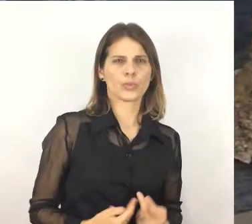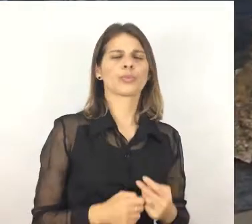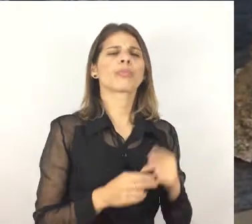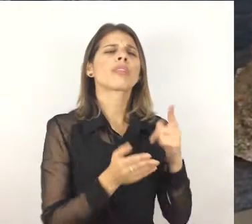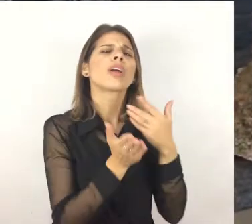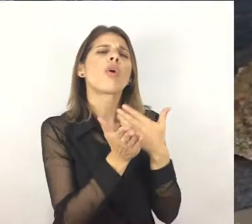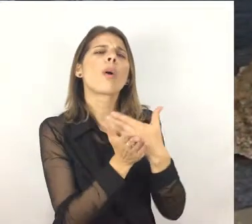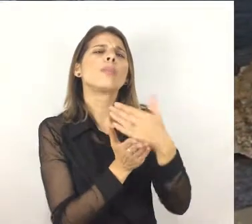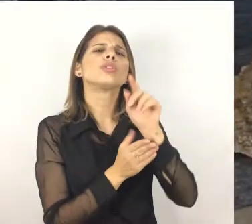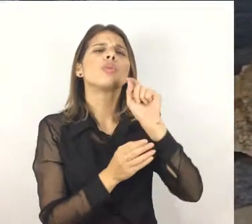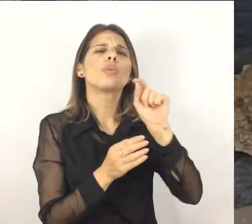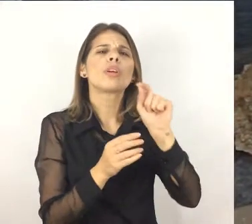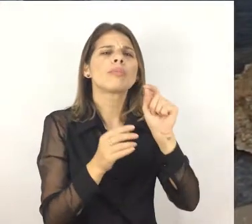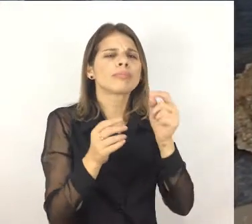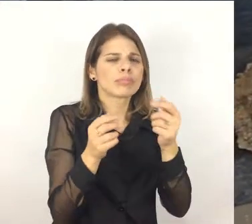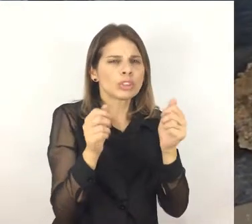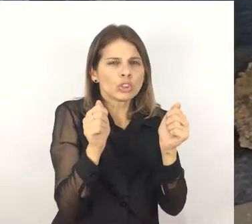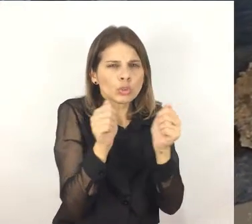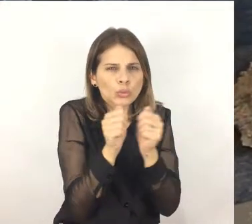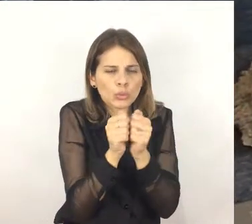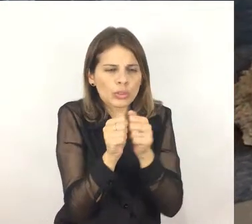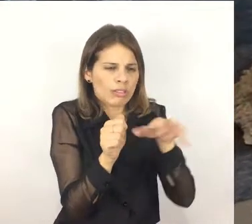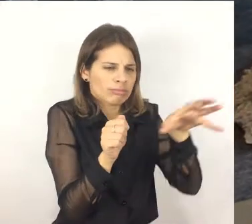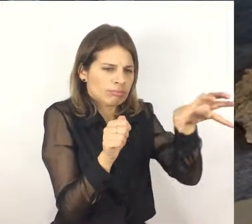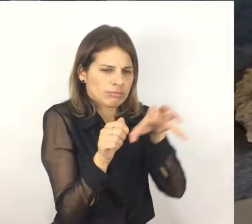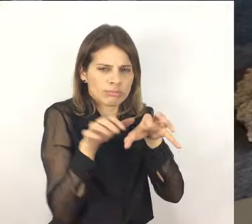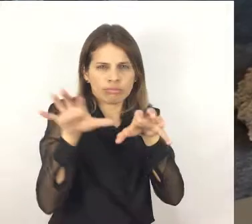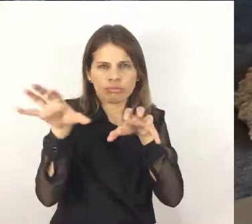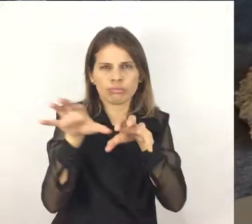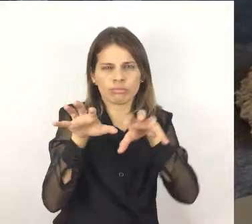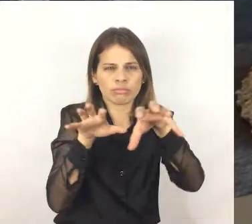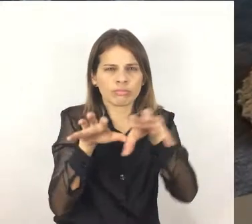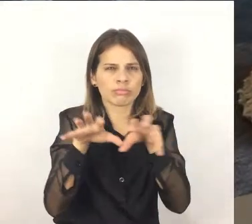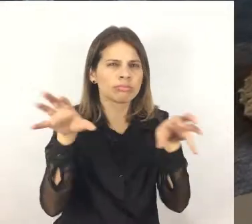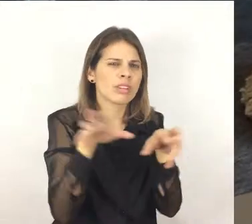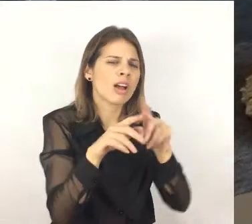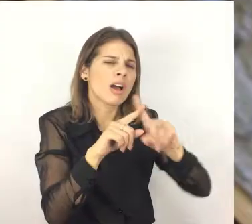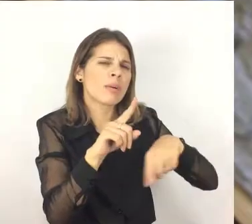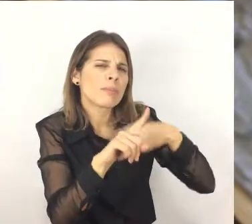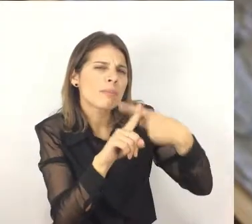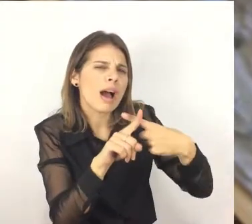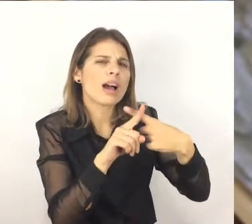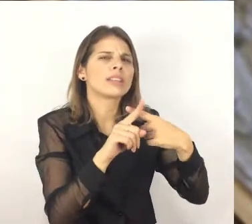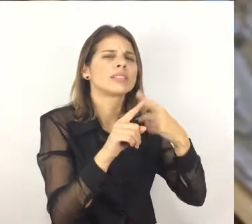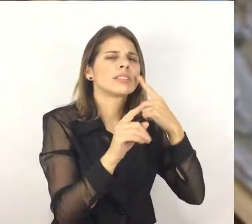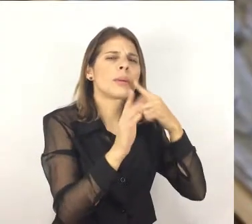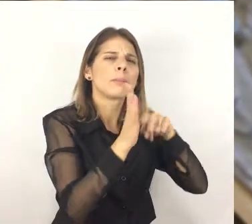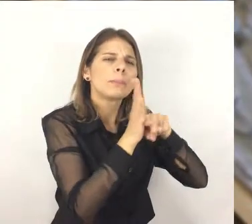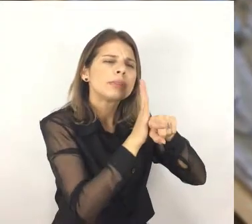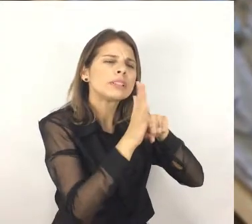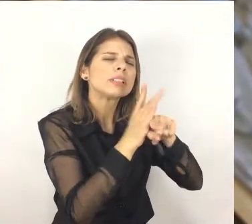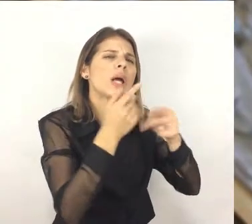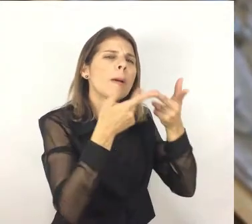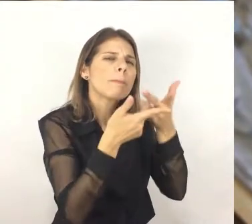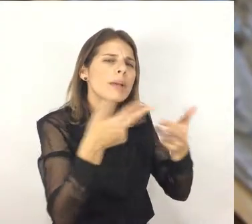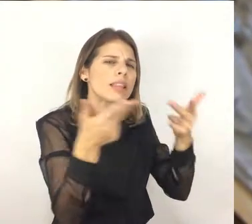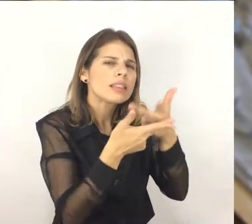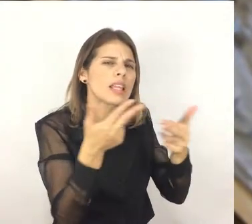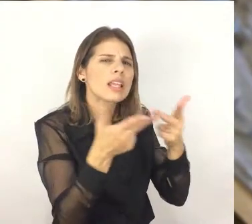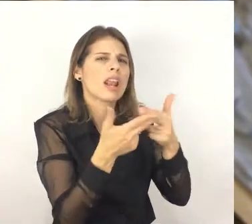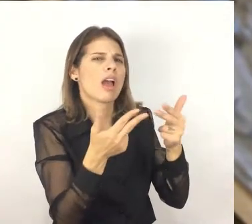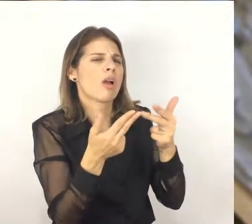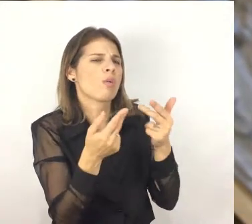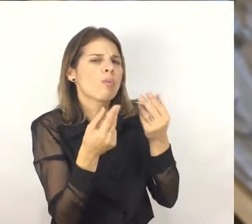forma adquirida. Comecei a me interessar sobre a relação entre esse comportamento ao mesmo